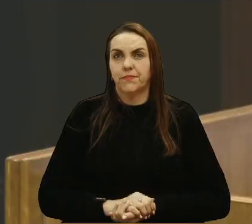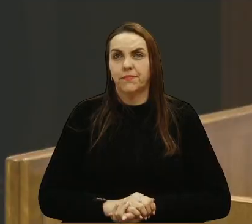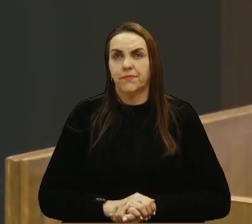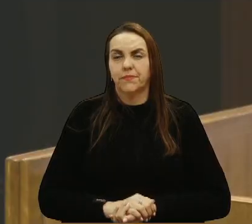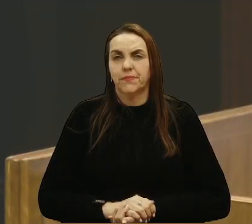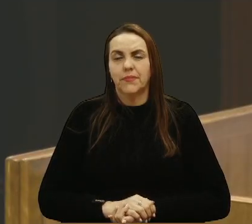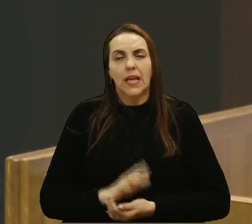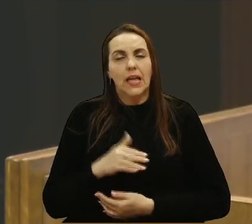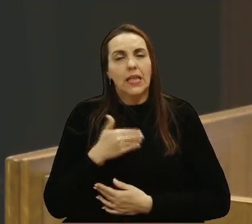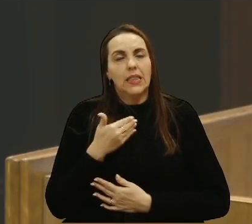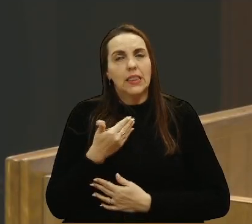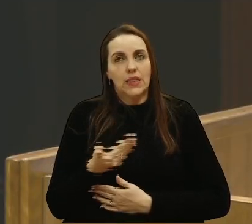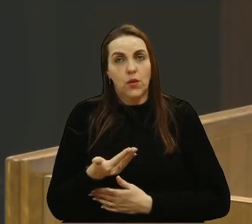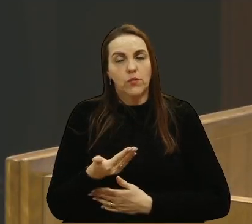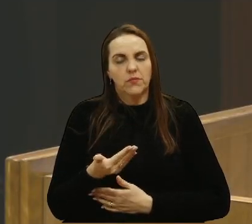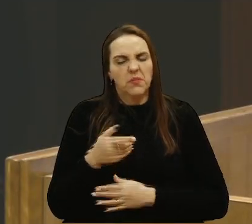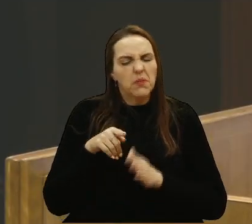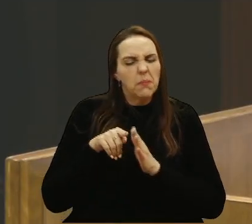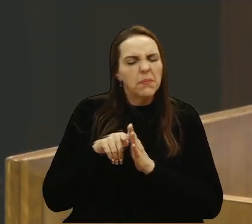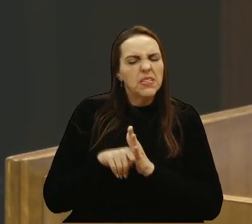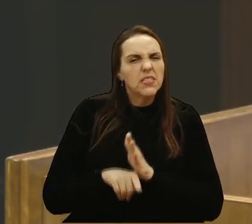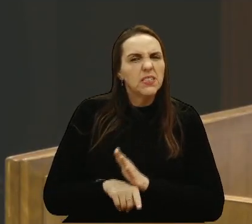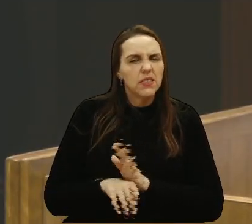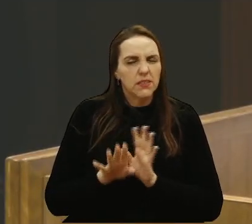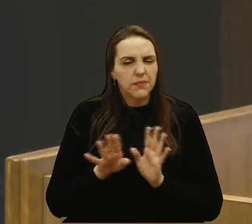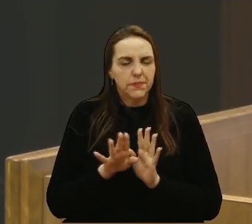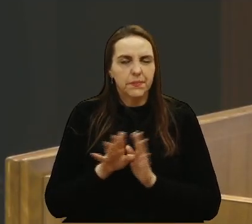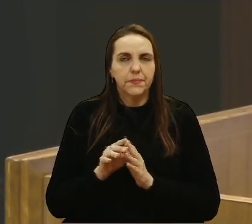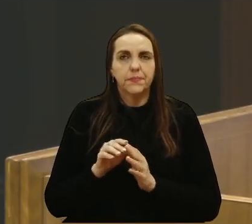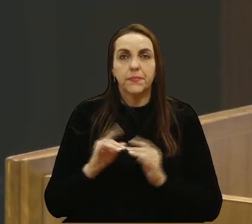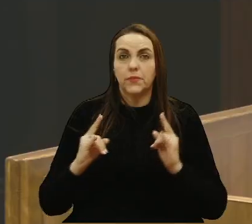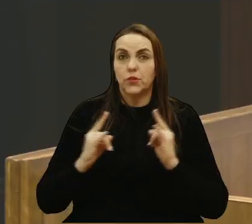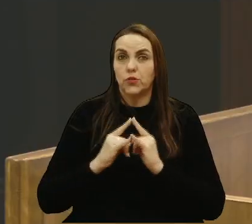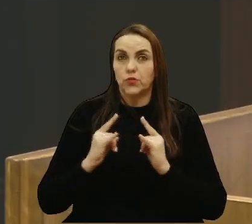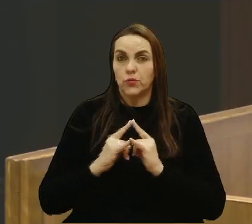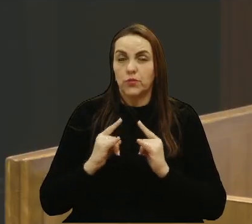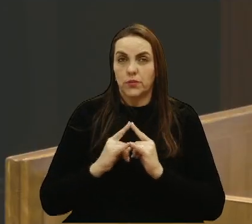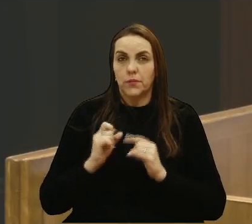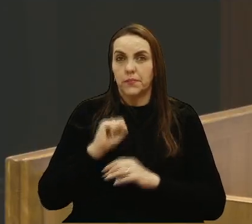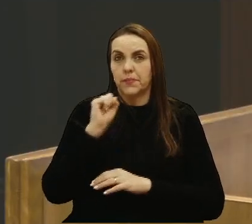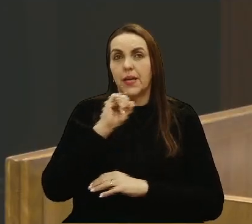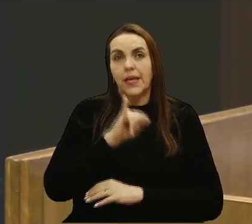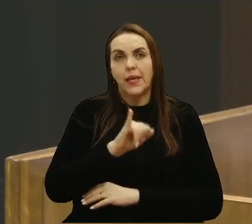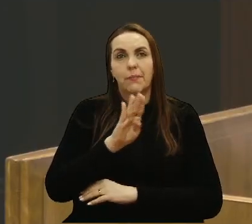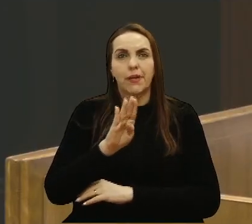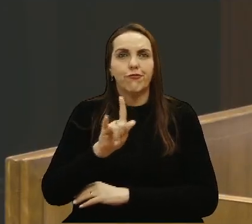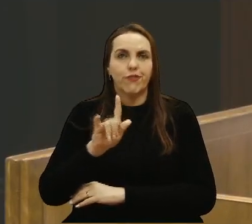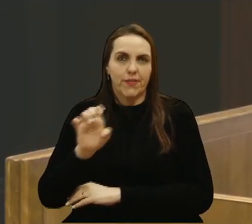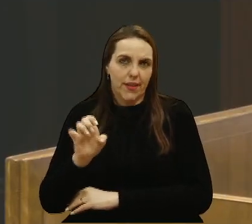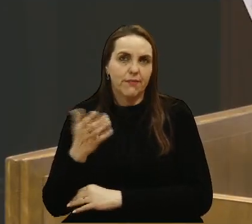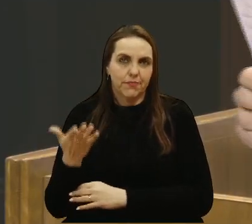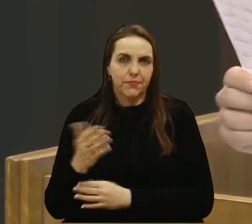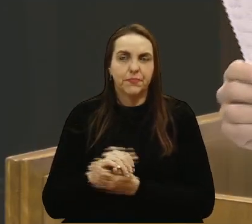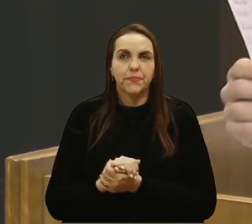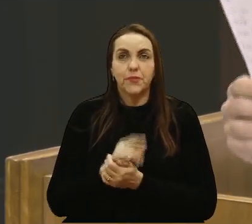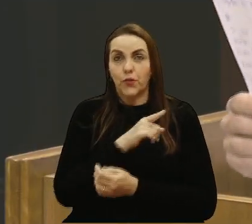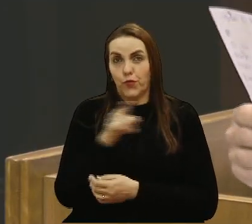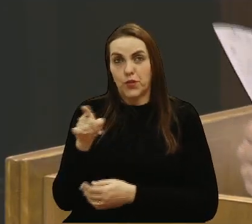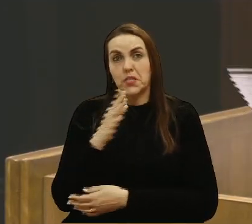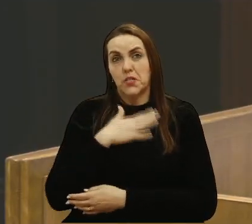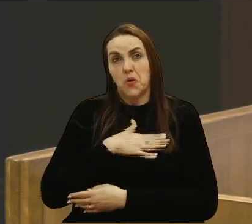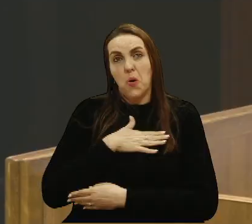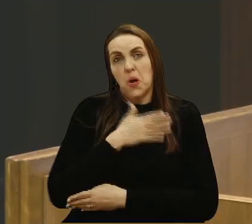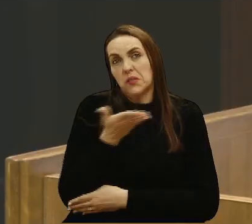Então eu fui fazer uma breve pesquisa aqui, ó, segundo o Instituto Brasileiro de Geografia e Estatística, instituto que vocês gostam tanto,